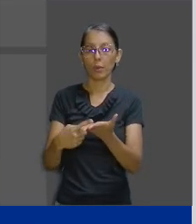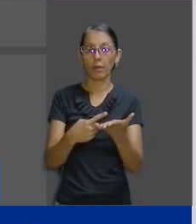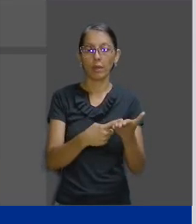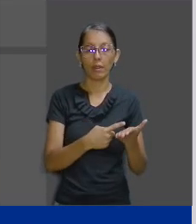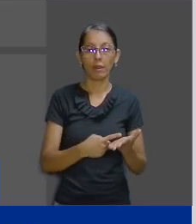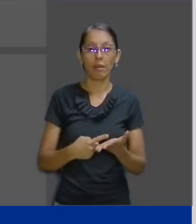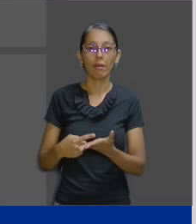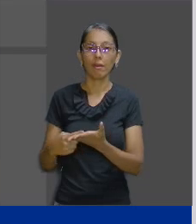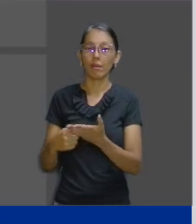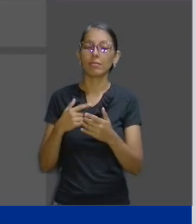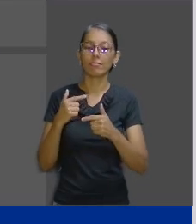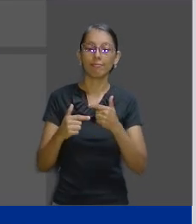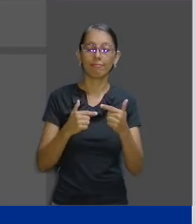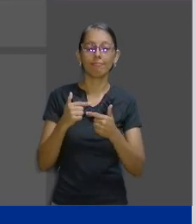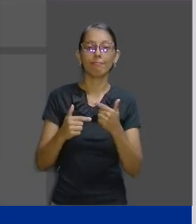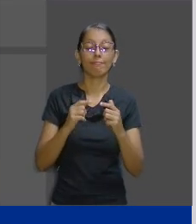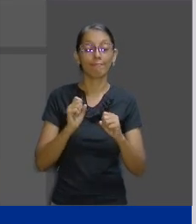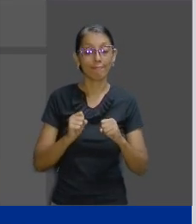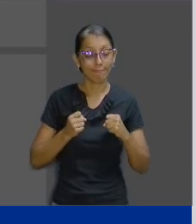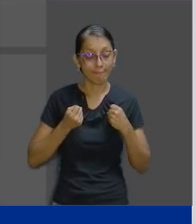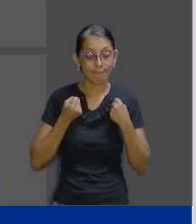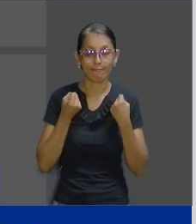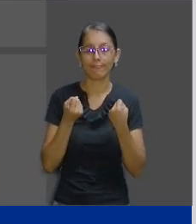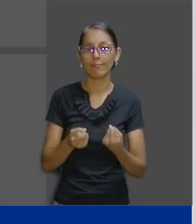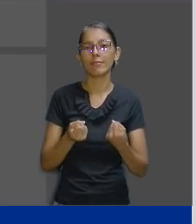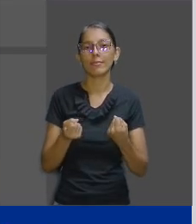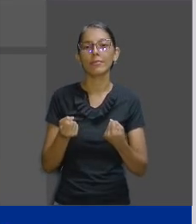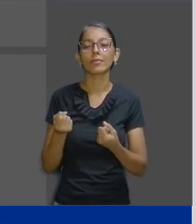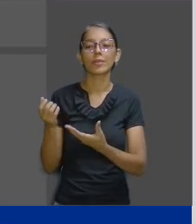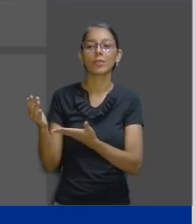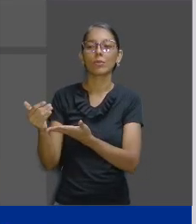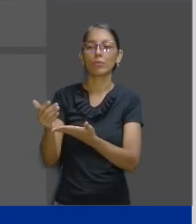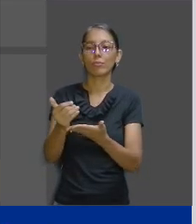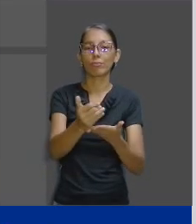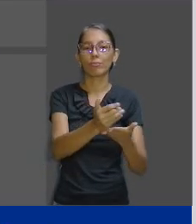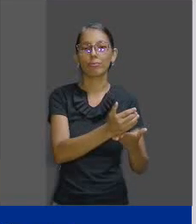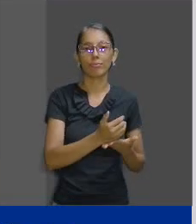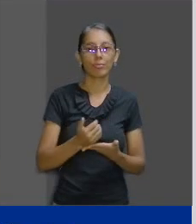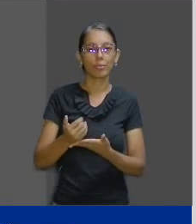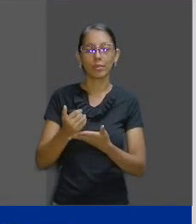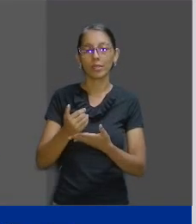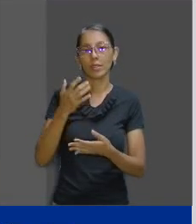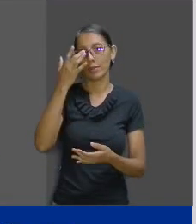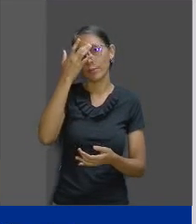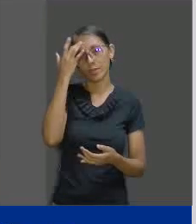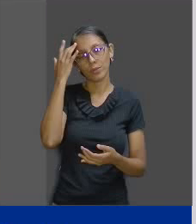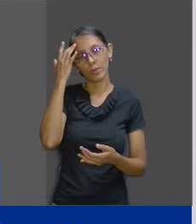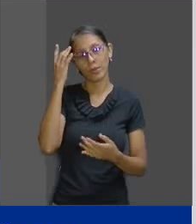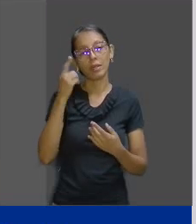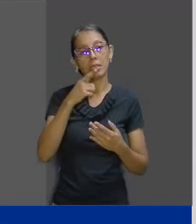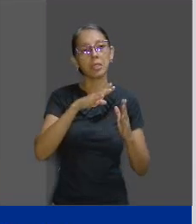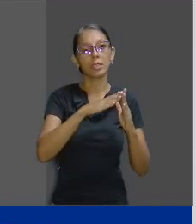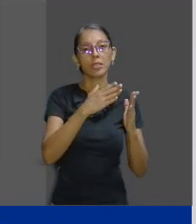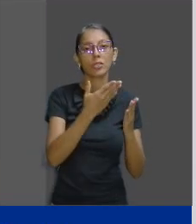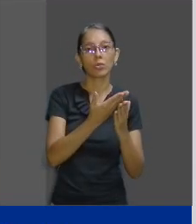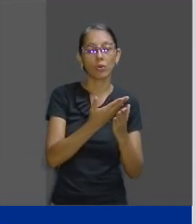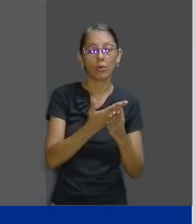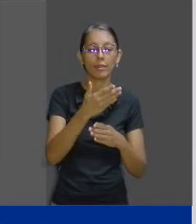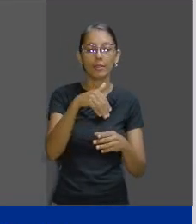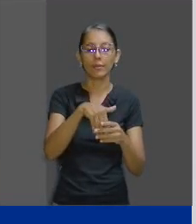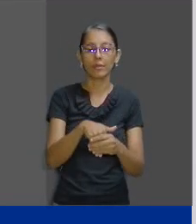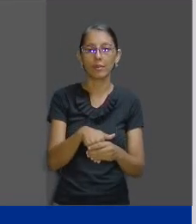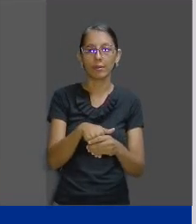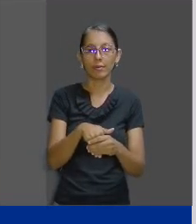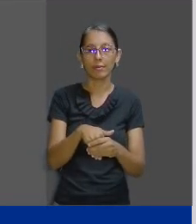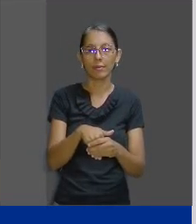esse empenho desse grupo de garantir que esses eleitores sejam transportados para votar no